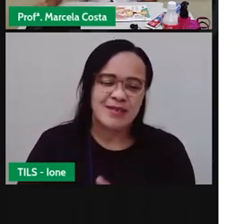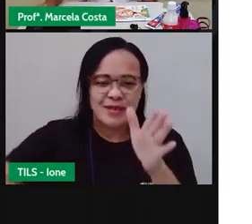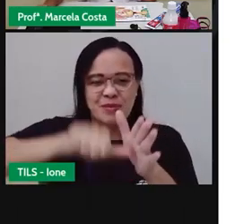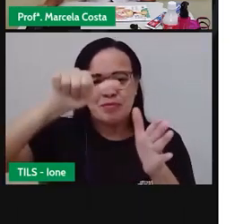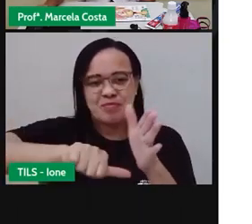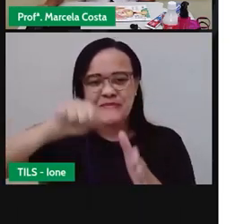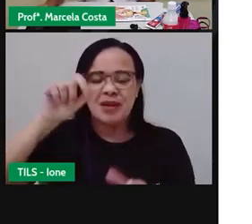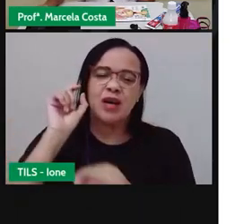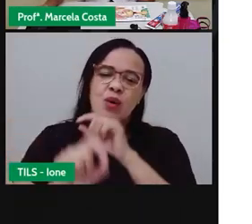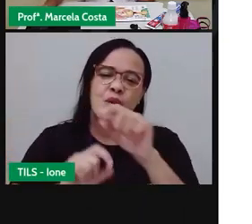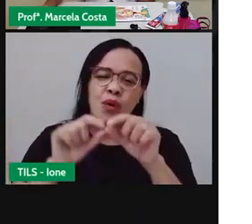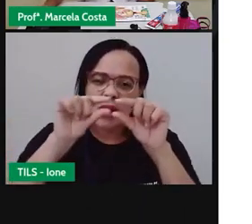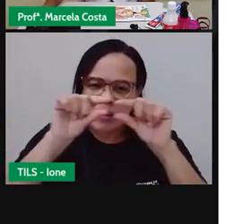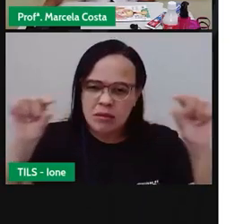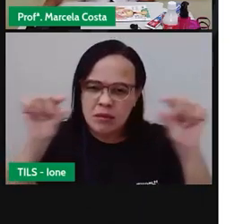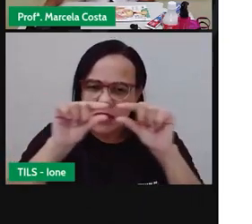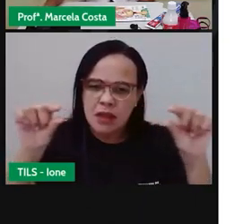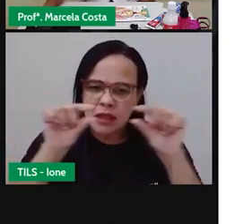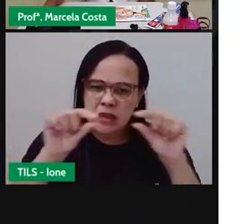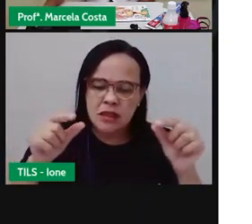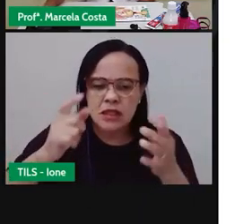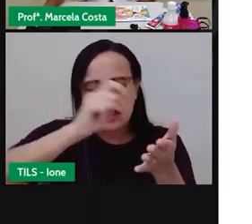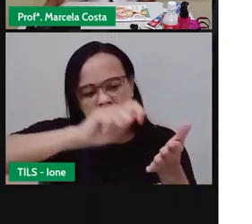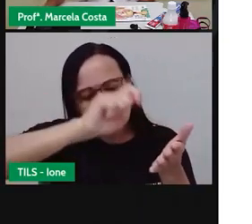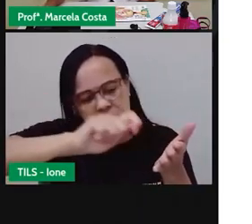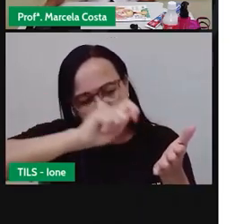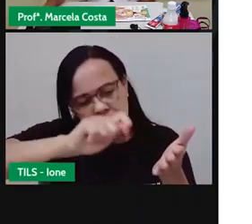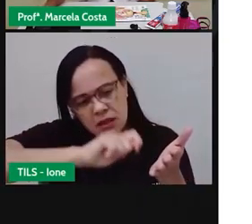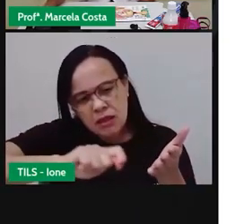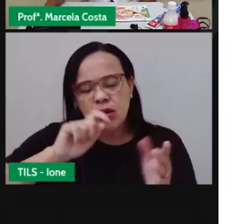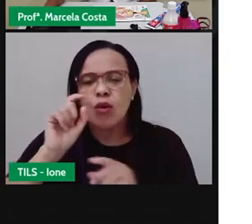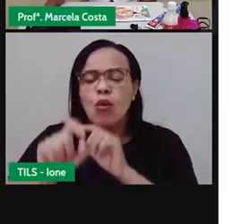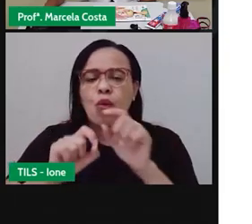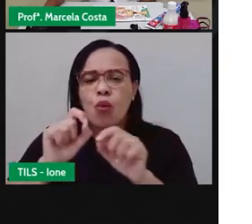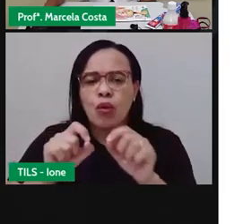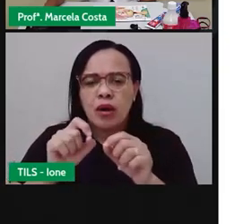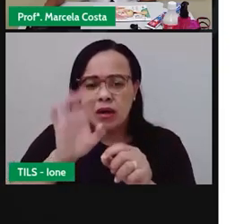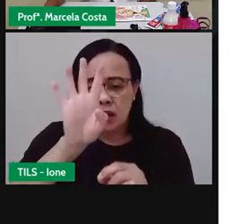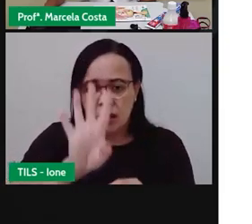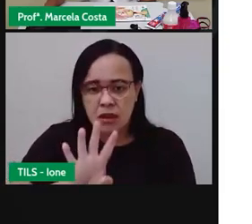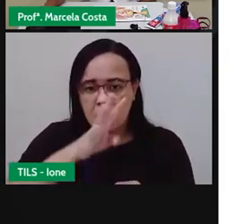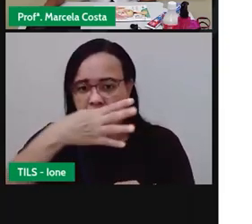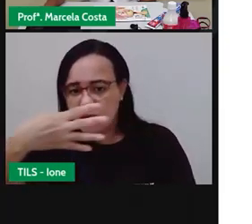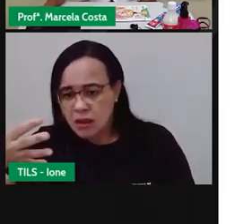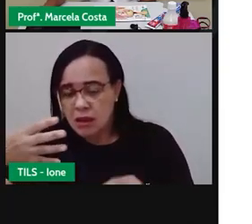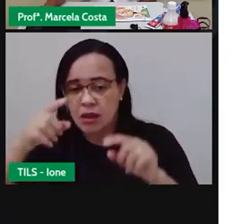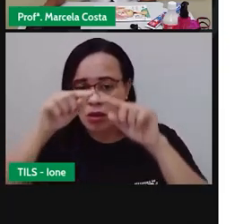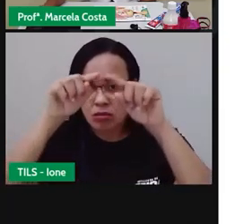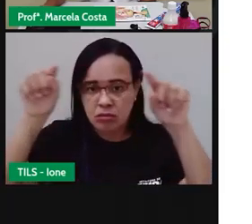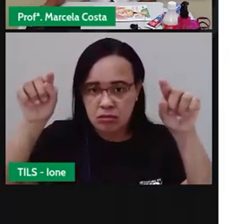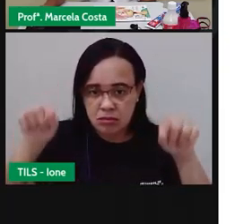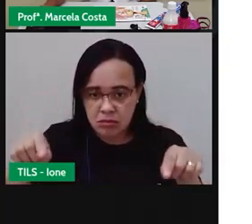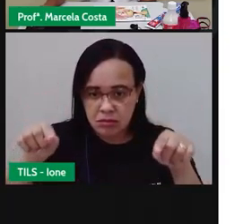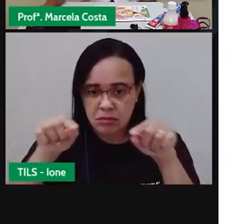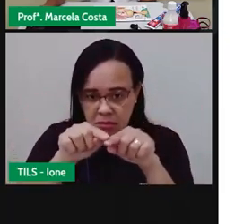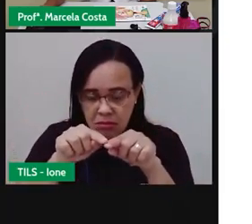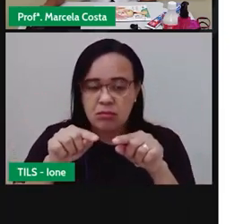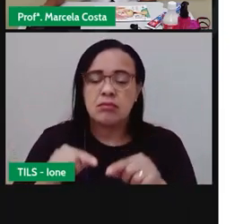Primeiro, né, na primeira linha do caderno, você vai escrever assim, ó, quadro do tempo de